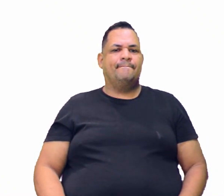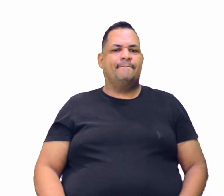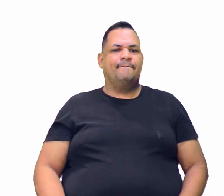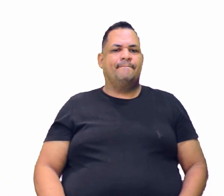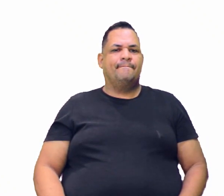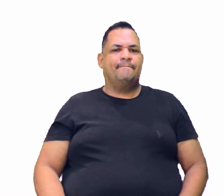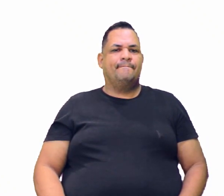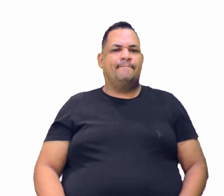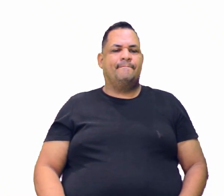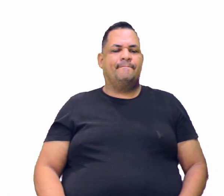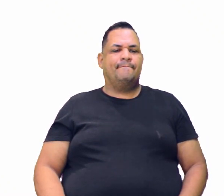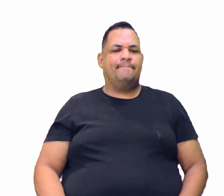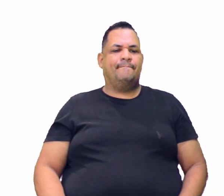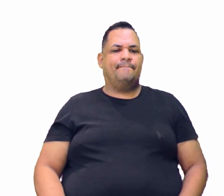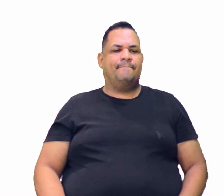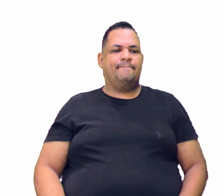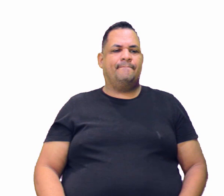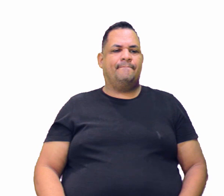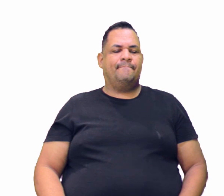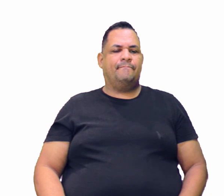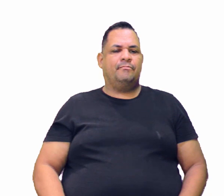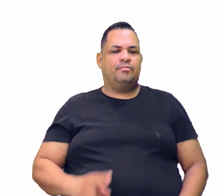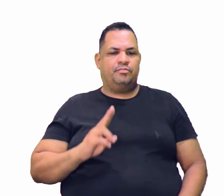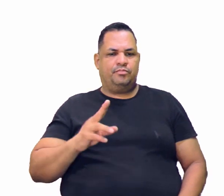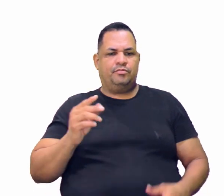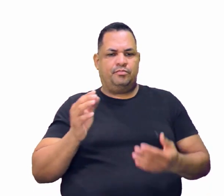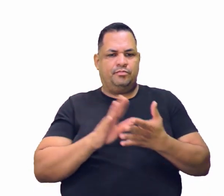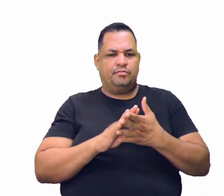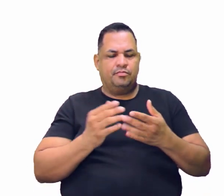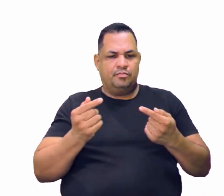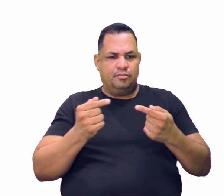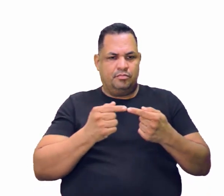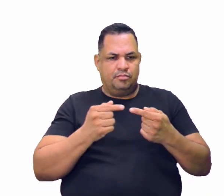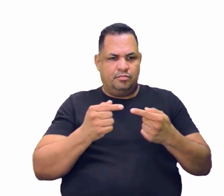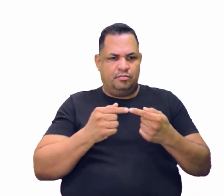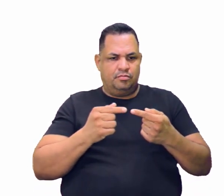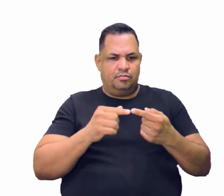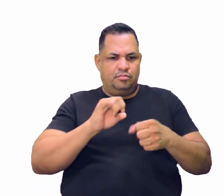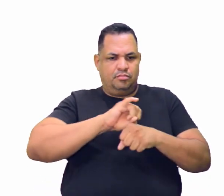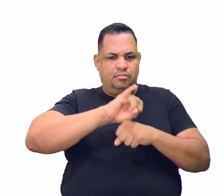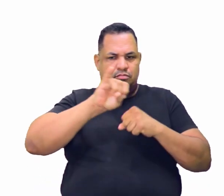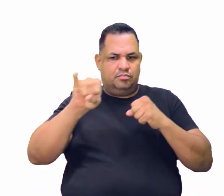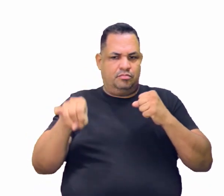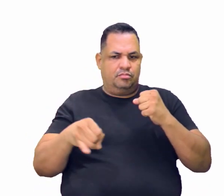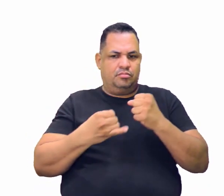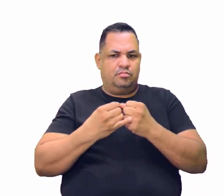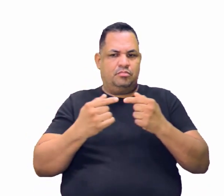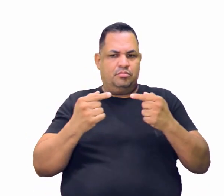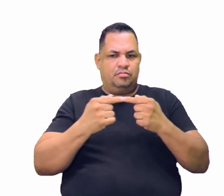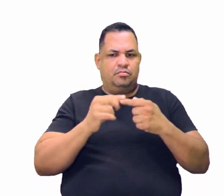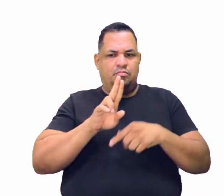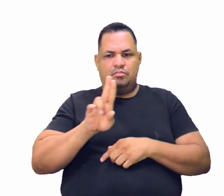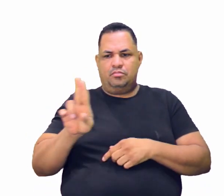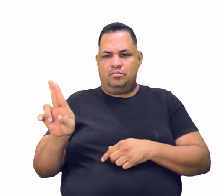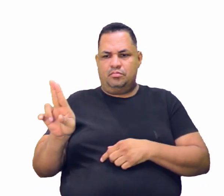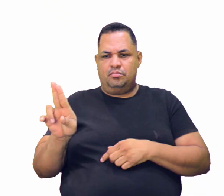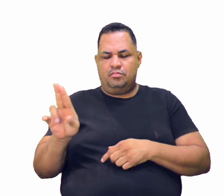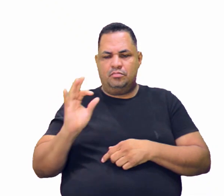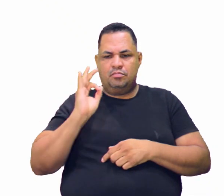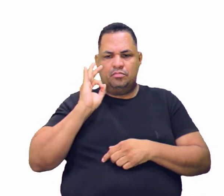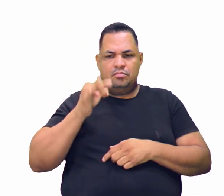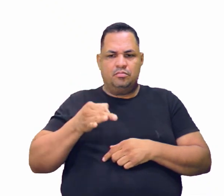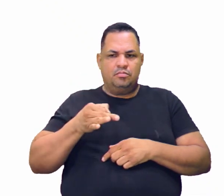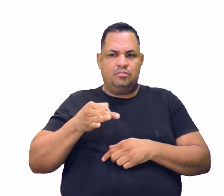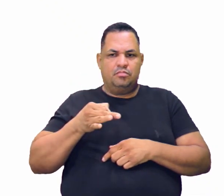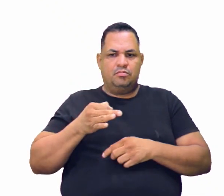anexais. Belezinha? Então, sempre fazendo o adjetivo concordando com o nome, tá